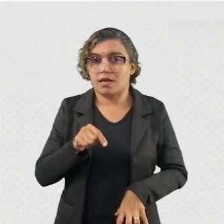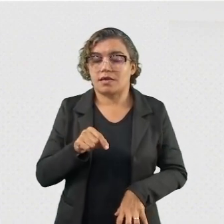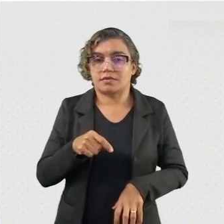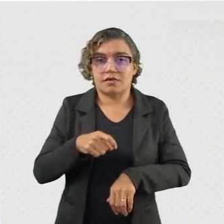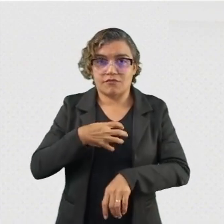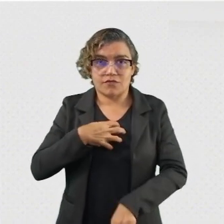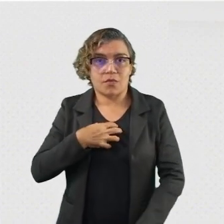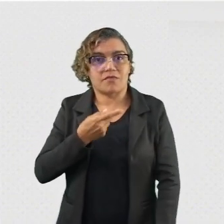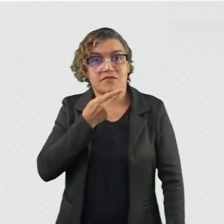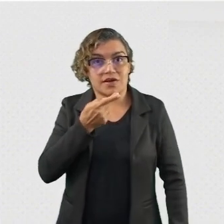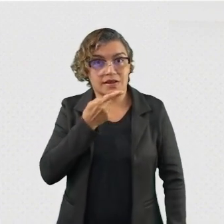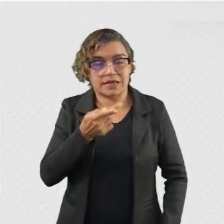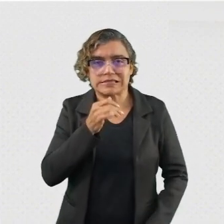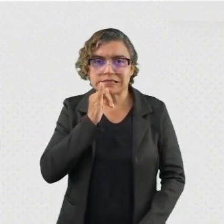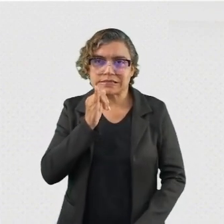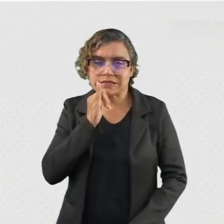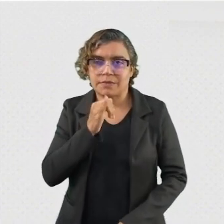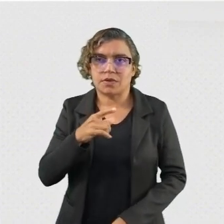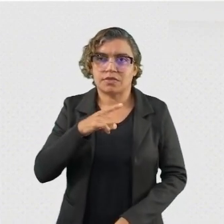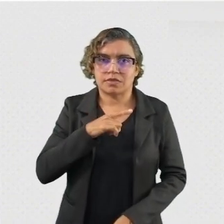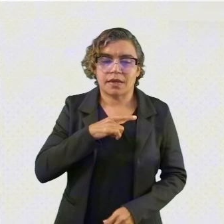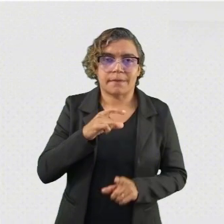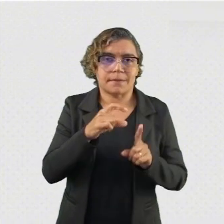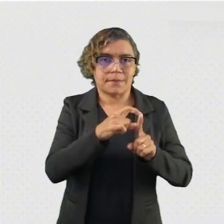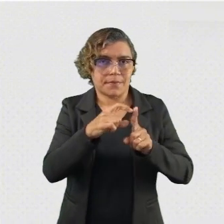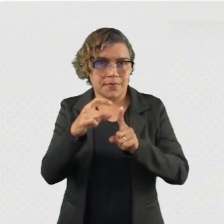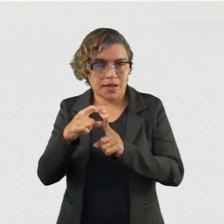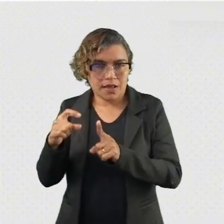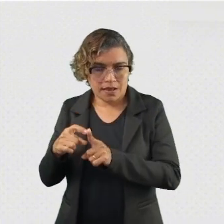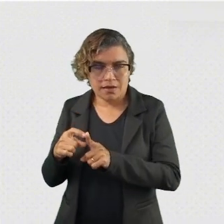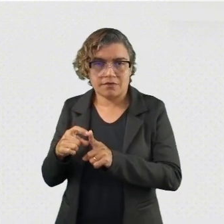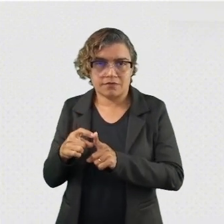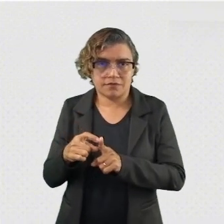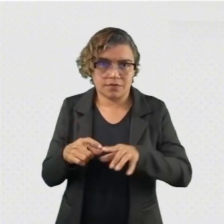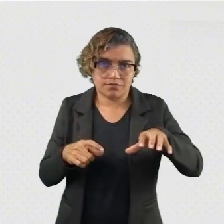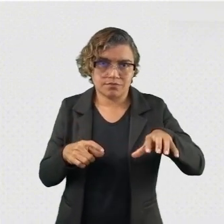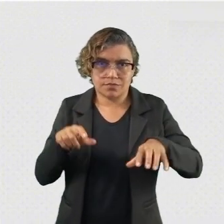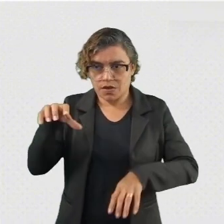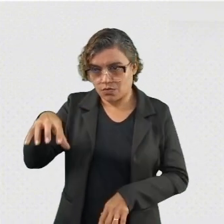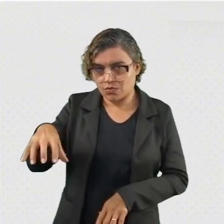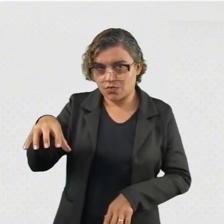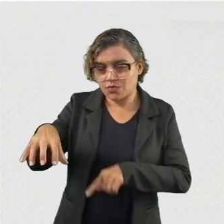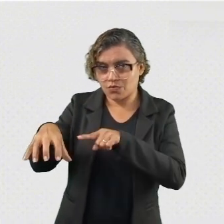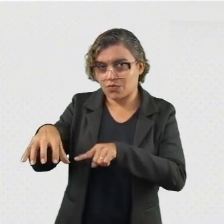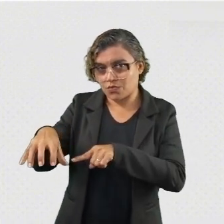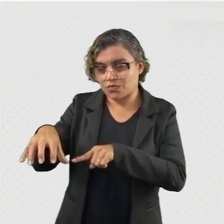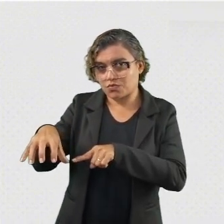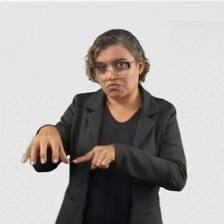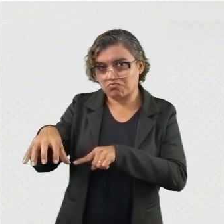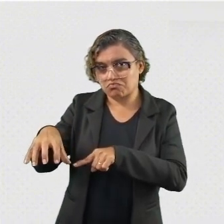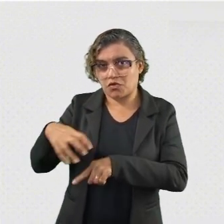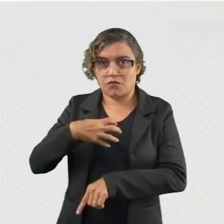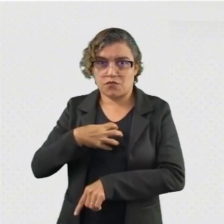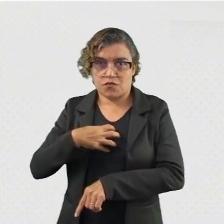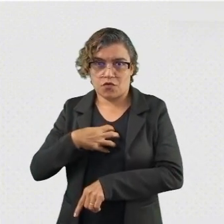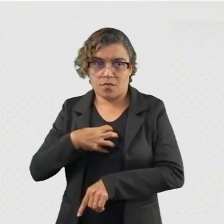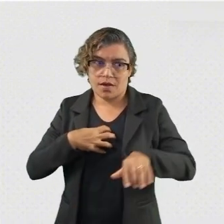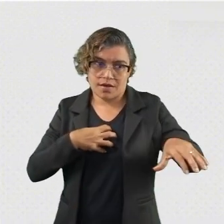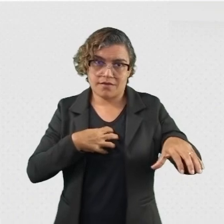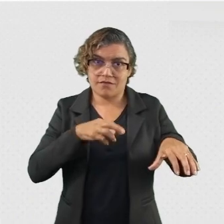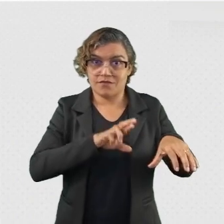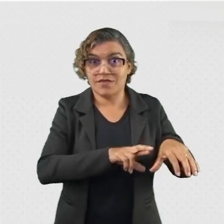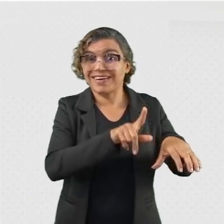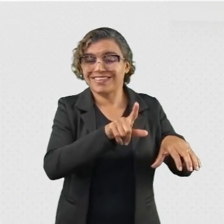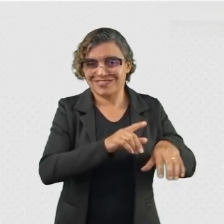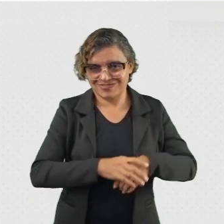pronúncia. Então, existem palavras que no inglês britânico são pronunciadas de um jeito e no inglês americano